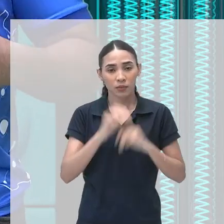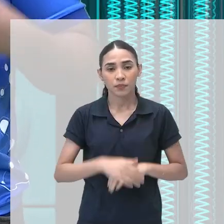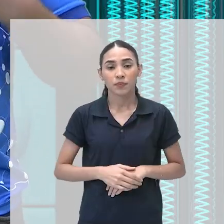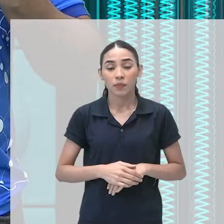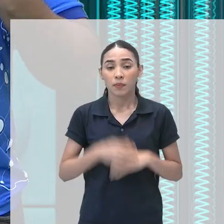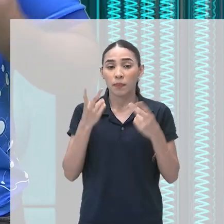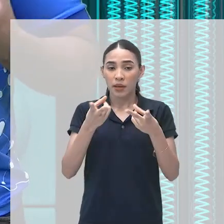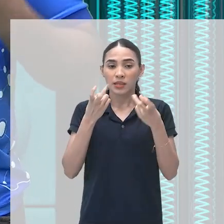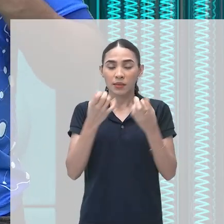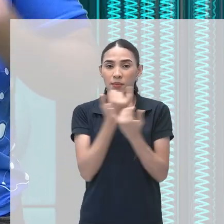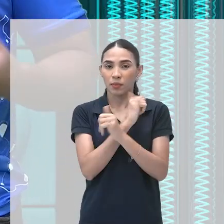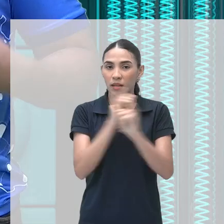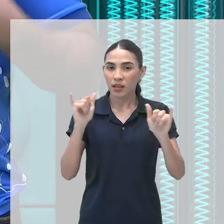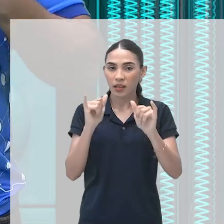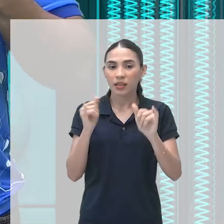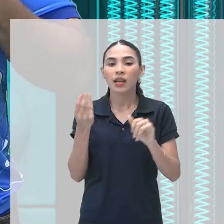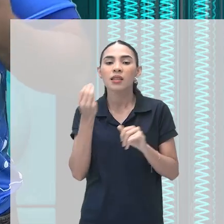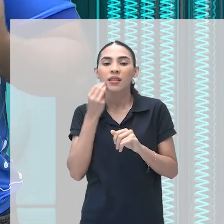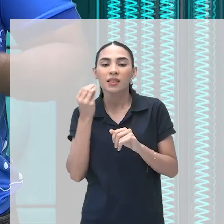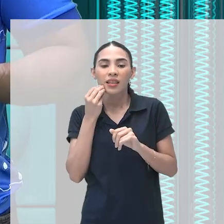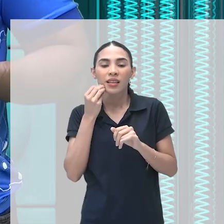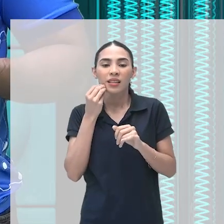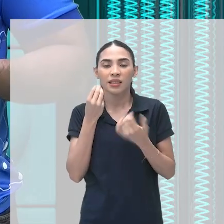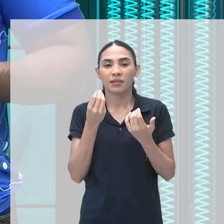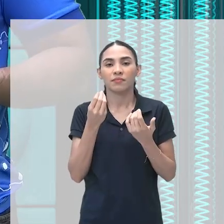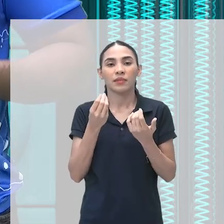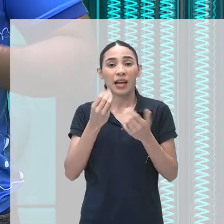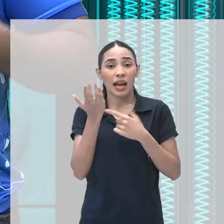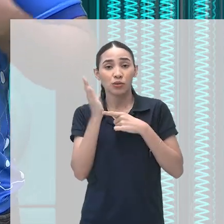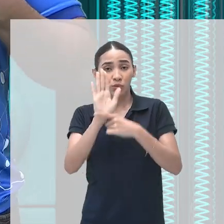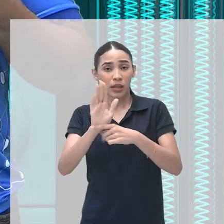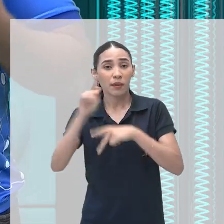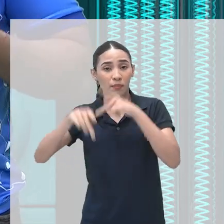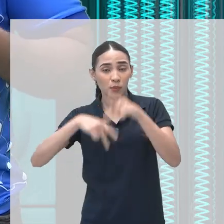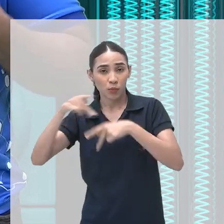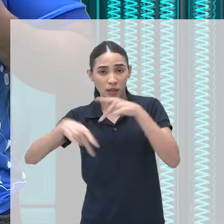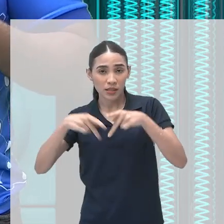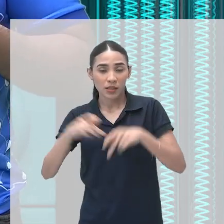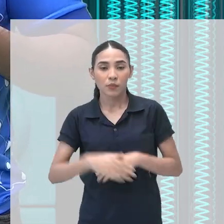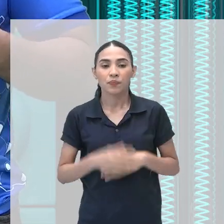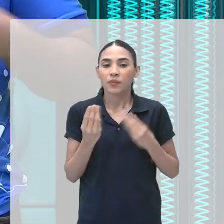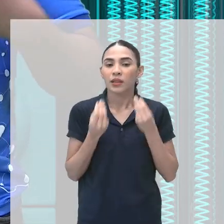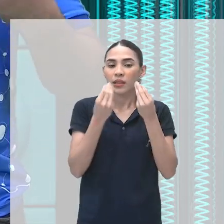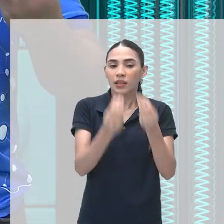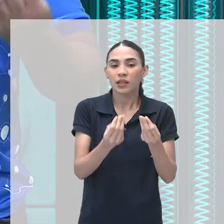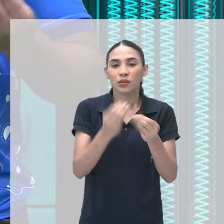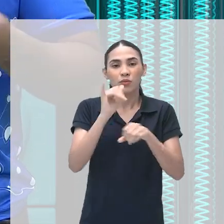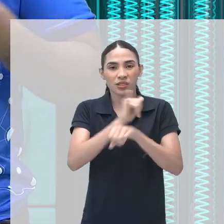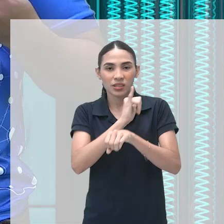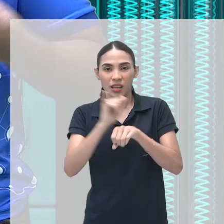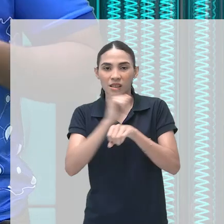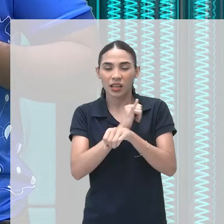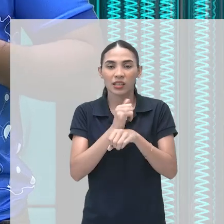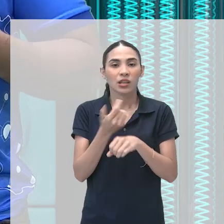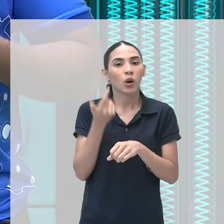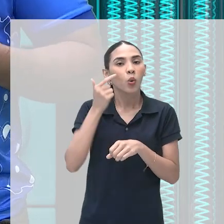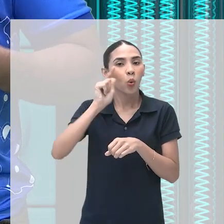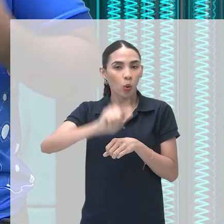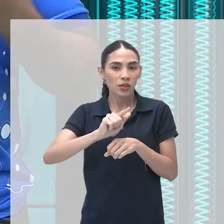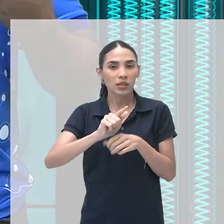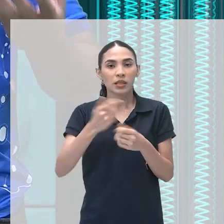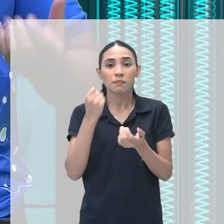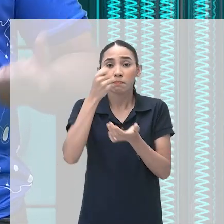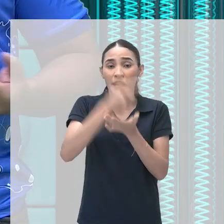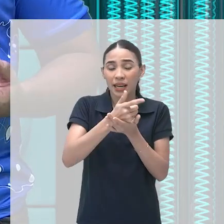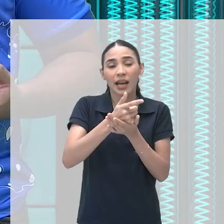propaganda busca tirar essas pessoas da dívida, oferecendo meios para negociação da dívida,